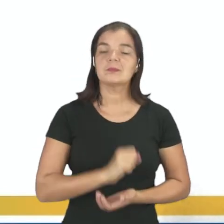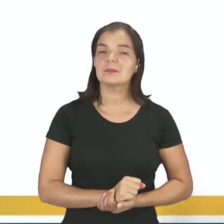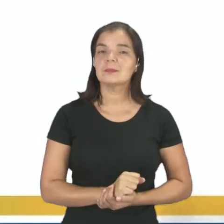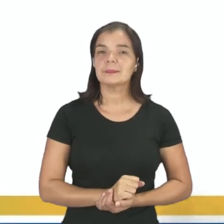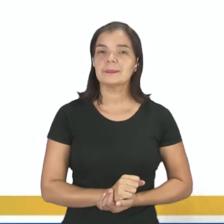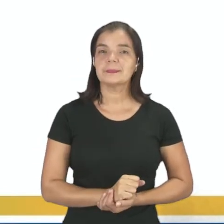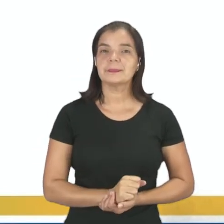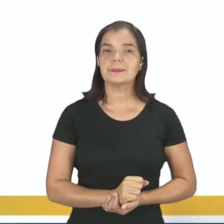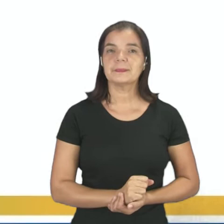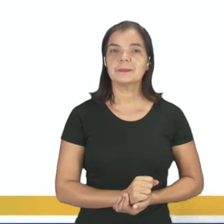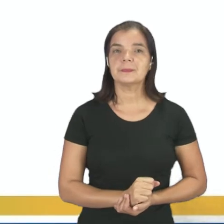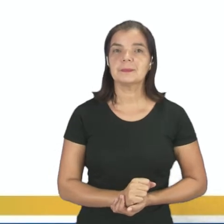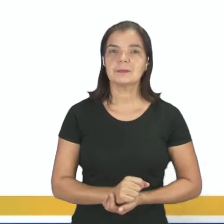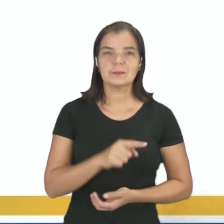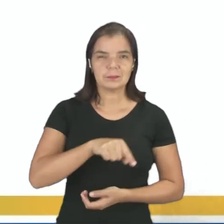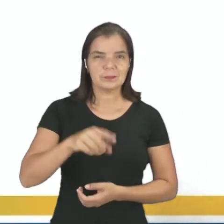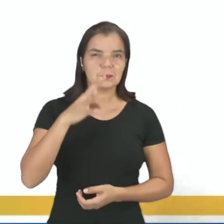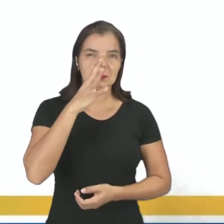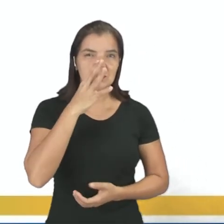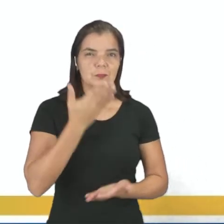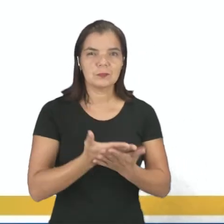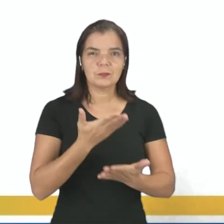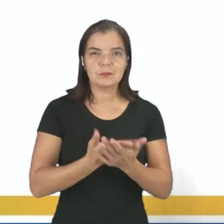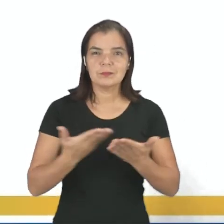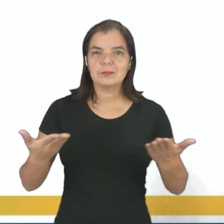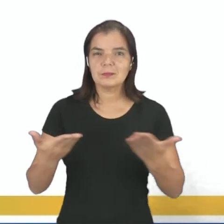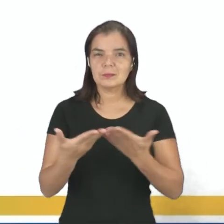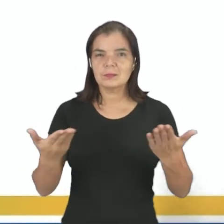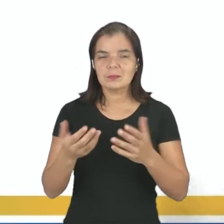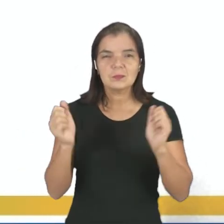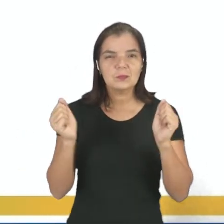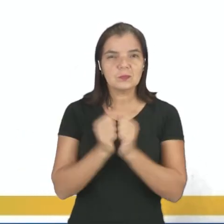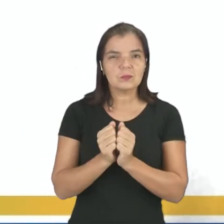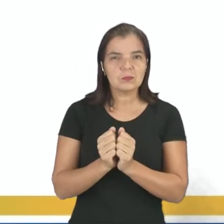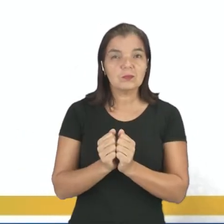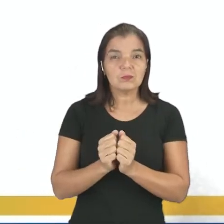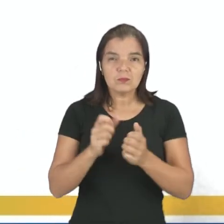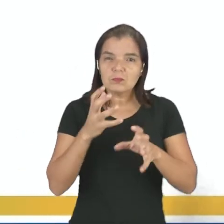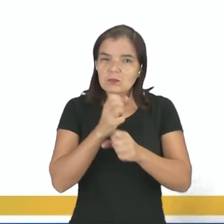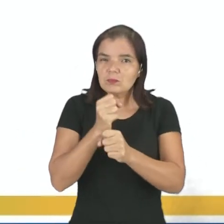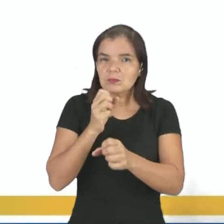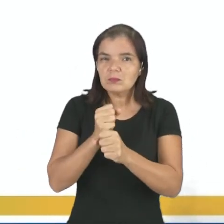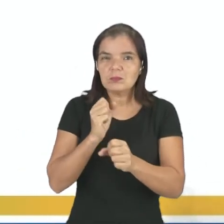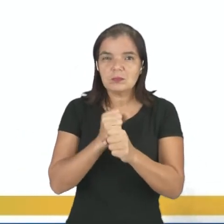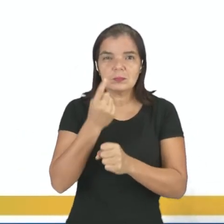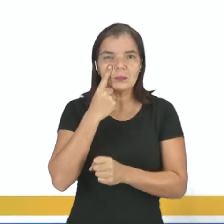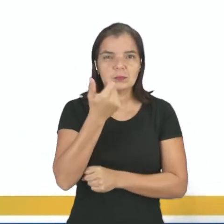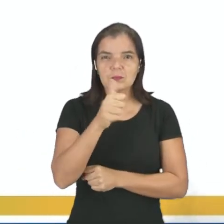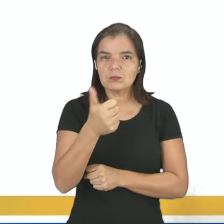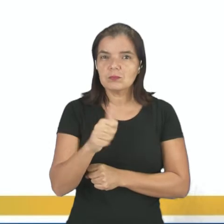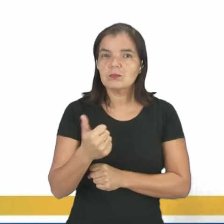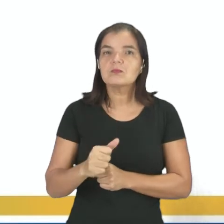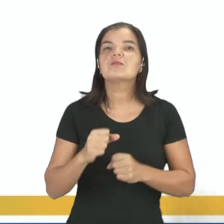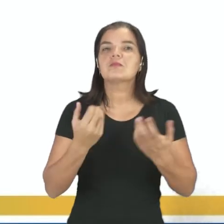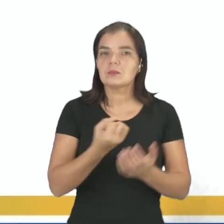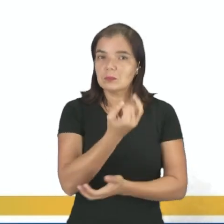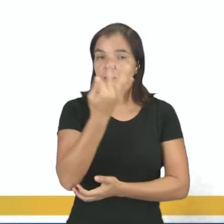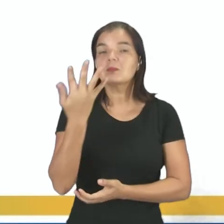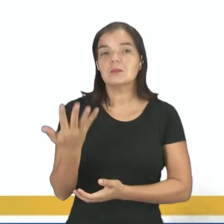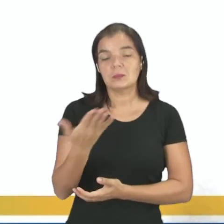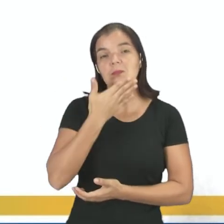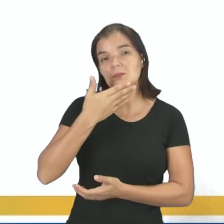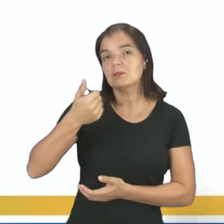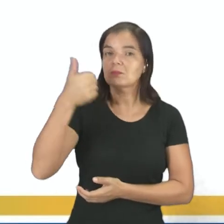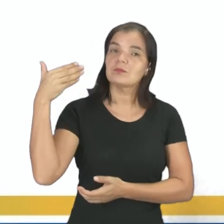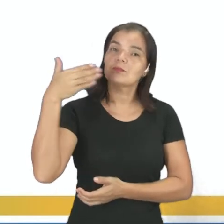inglês. Você que está assistindo a nossa aula agora está justamente fazendo os cálculos para verificar essa quantidade, ou melhor,